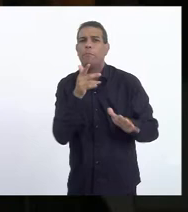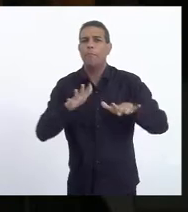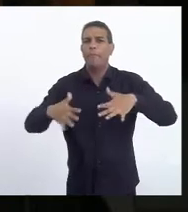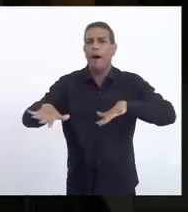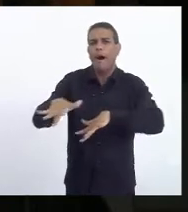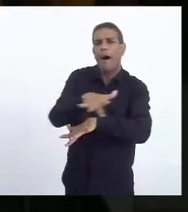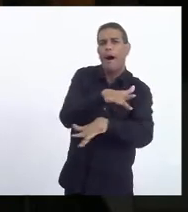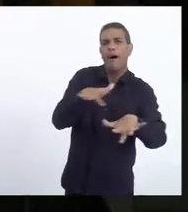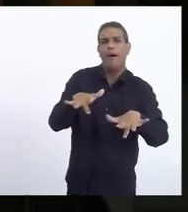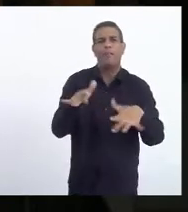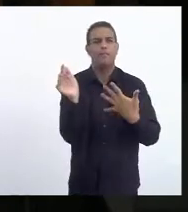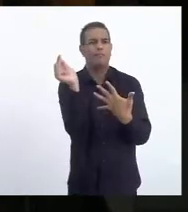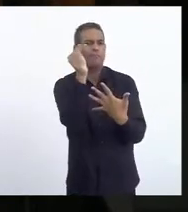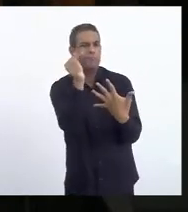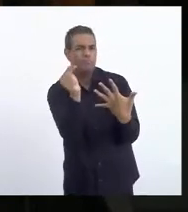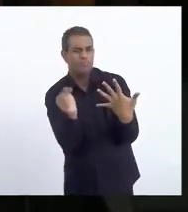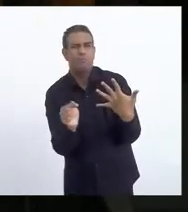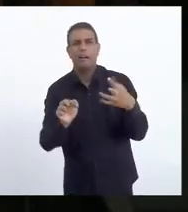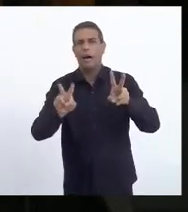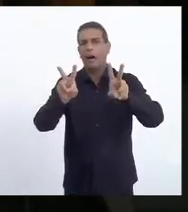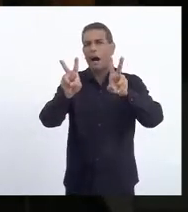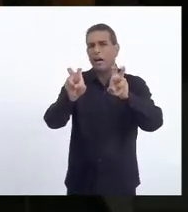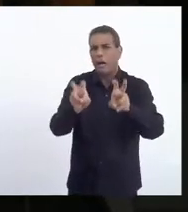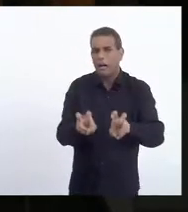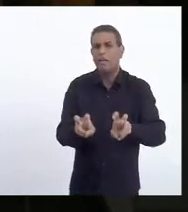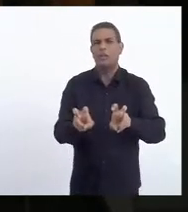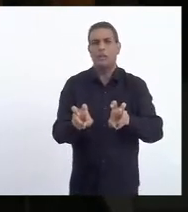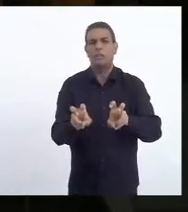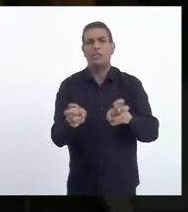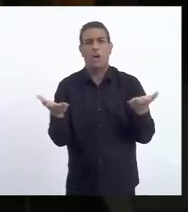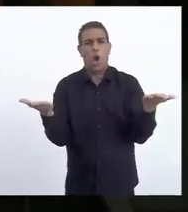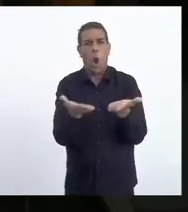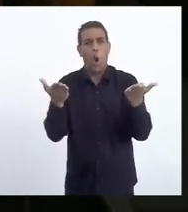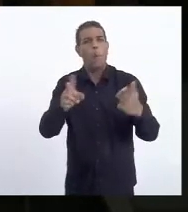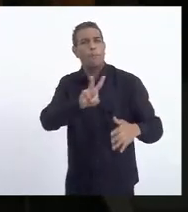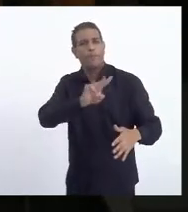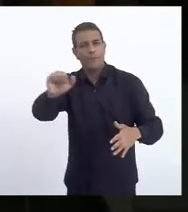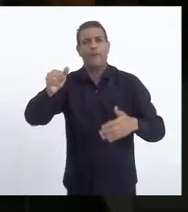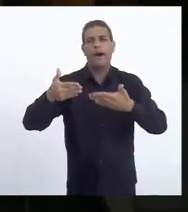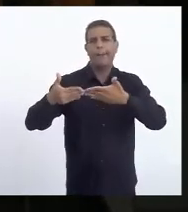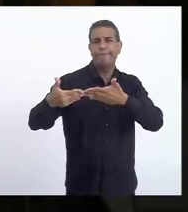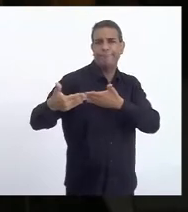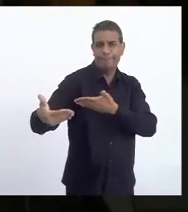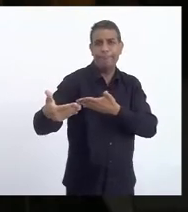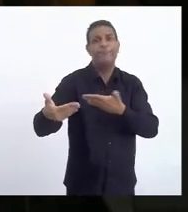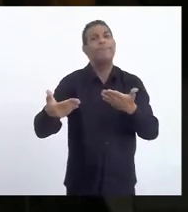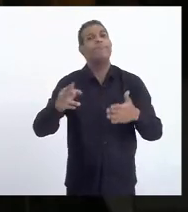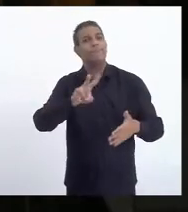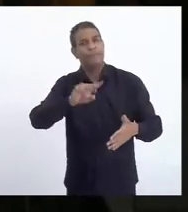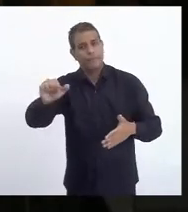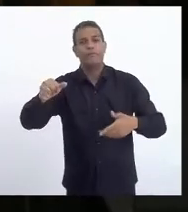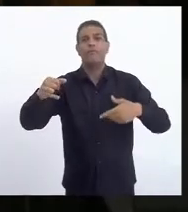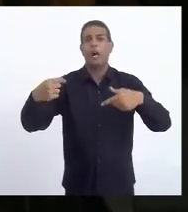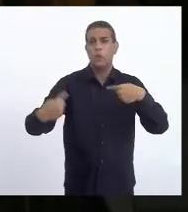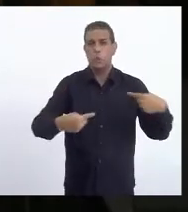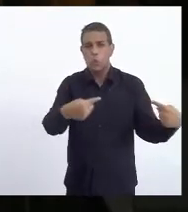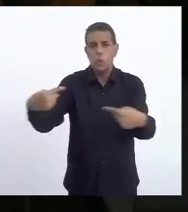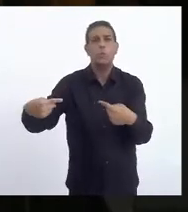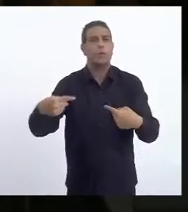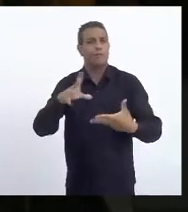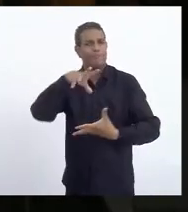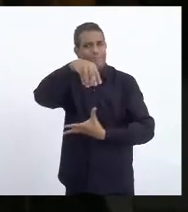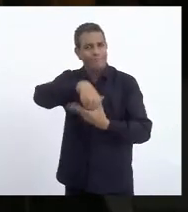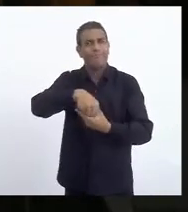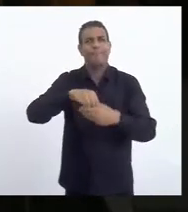tô tá dando destaque a essas três mensagens que ainda vamos ter a oportunidade